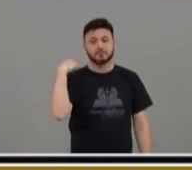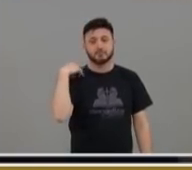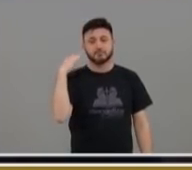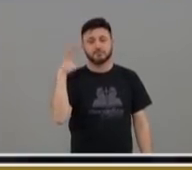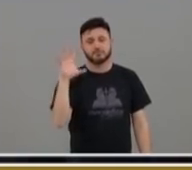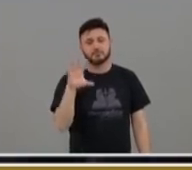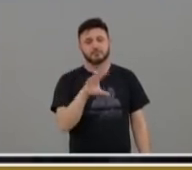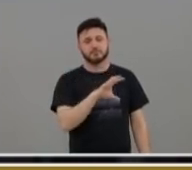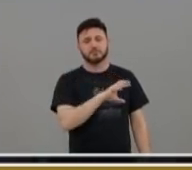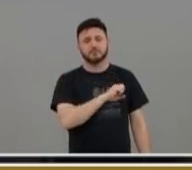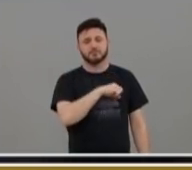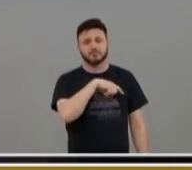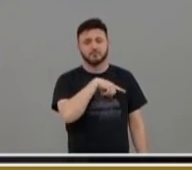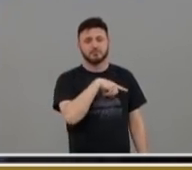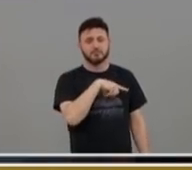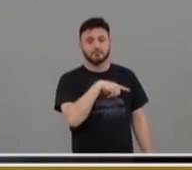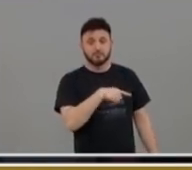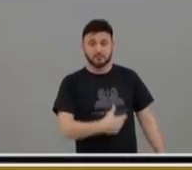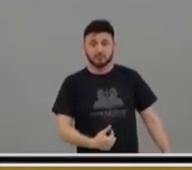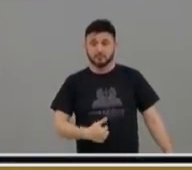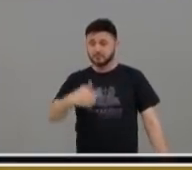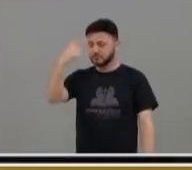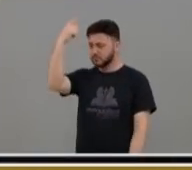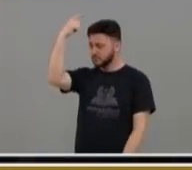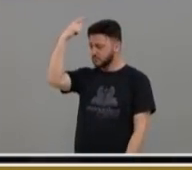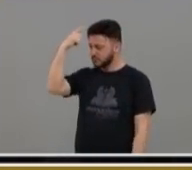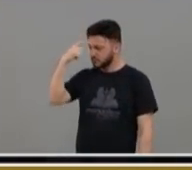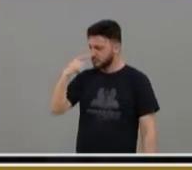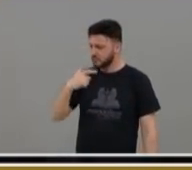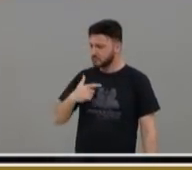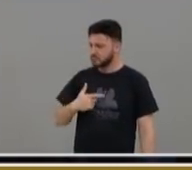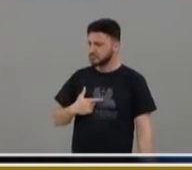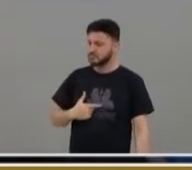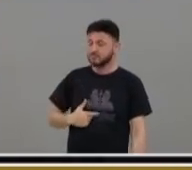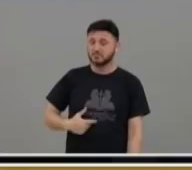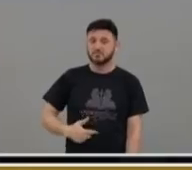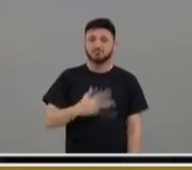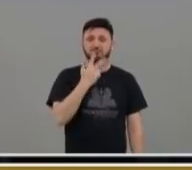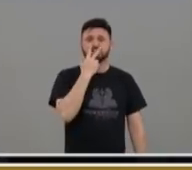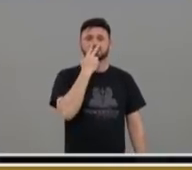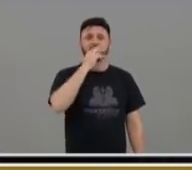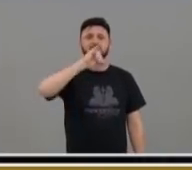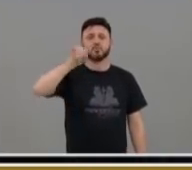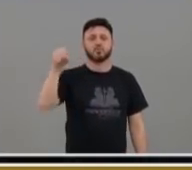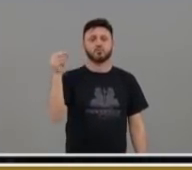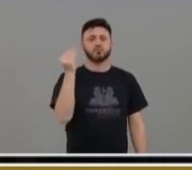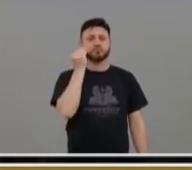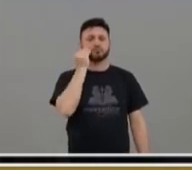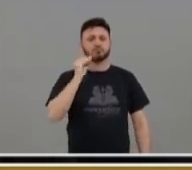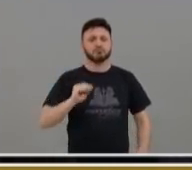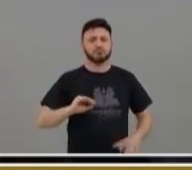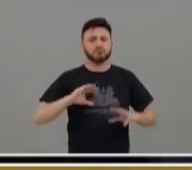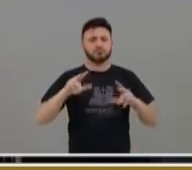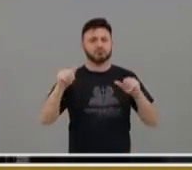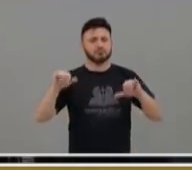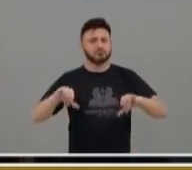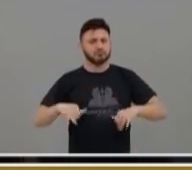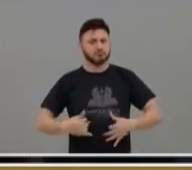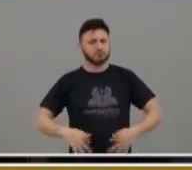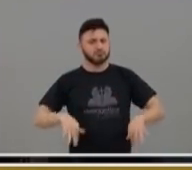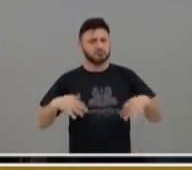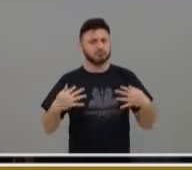amor. Sou eu o beijo que o traiu, toda a dor que ele